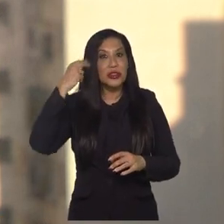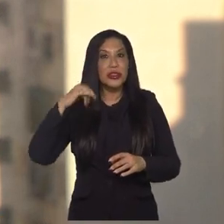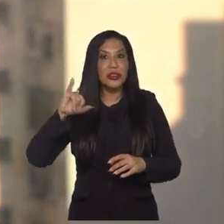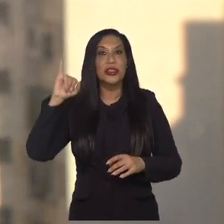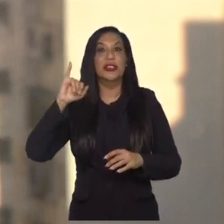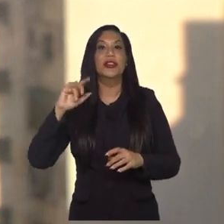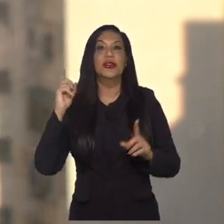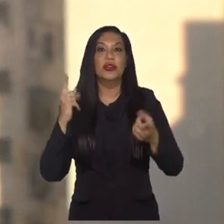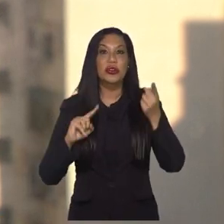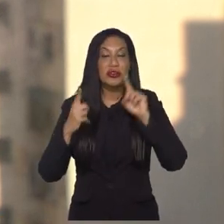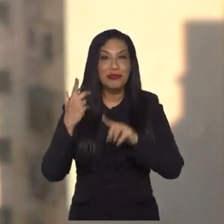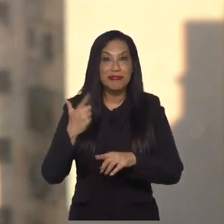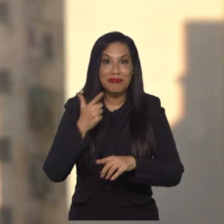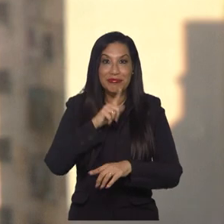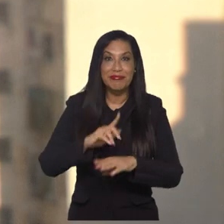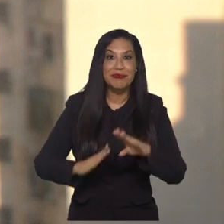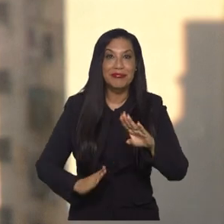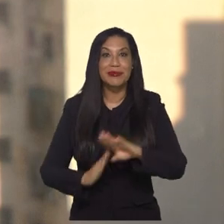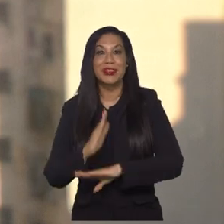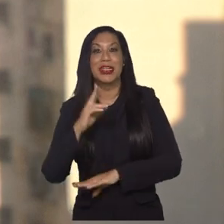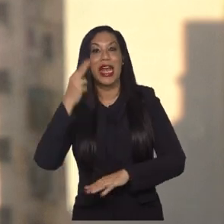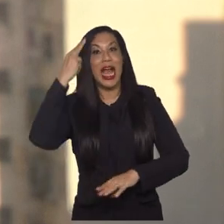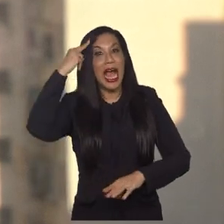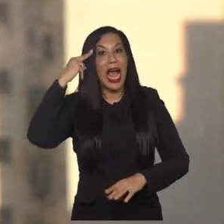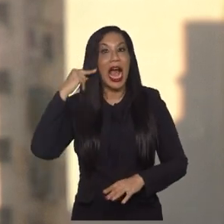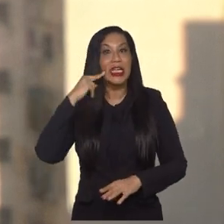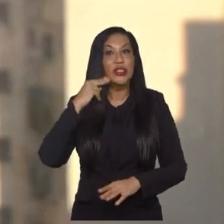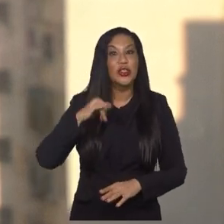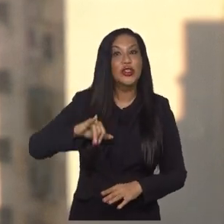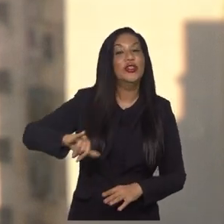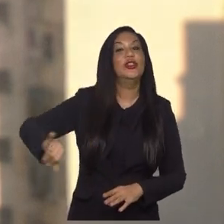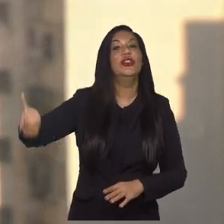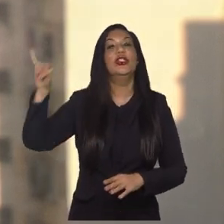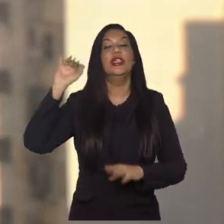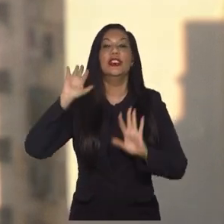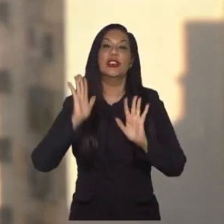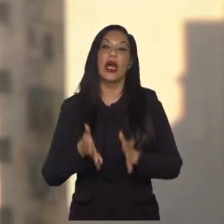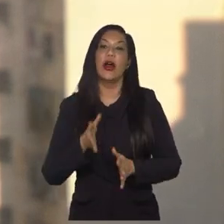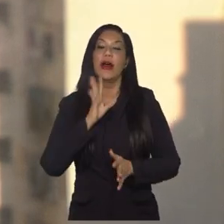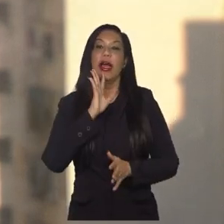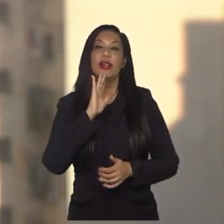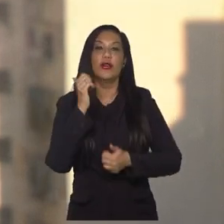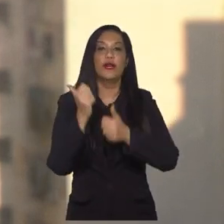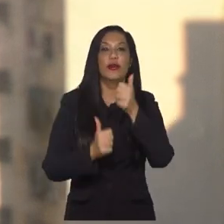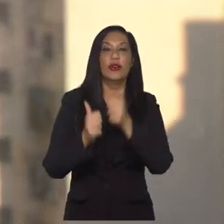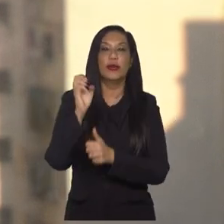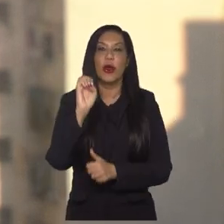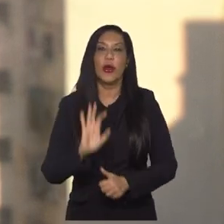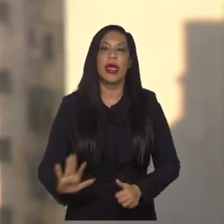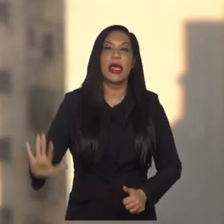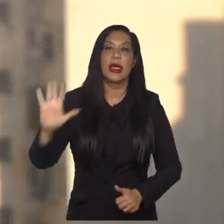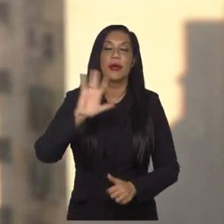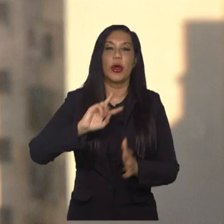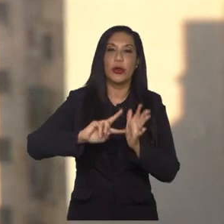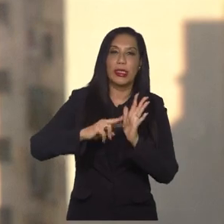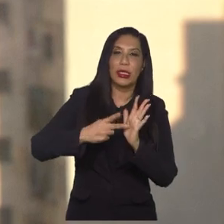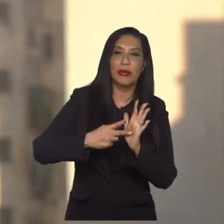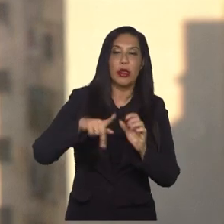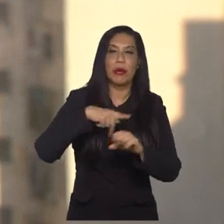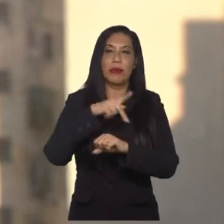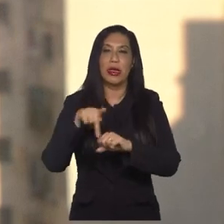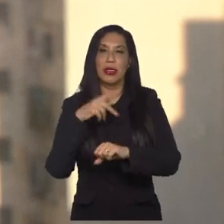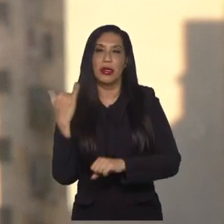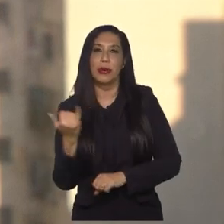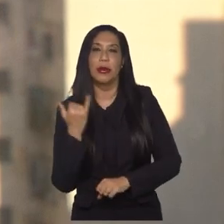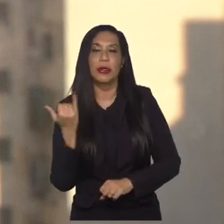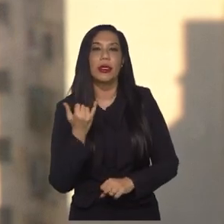Sim. Então, assim, para o Haiti chegar e com jogadores que já conhecem o futebol europeu, tem um significado para o país absurdo.